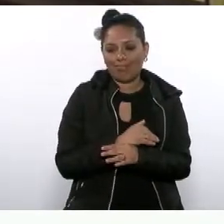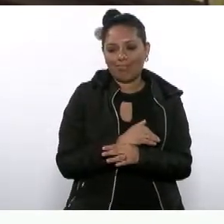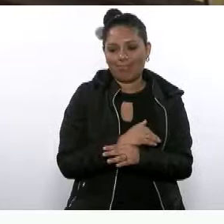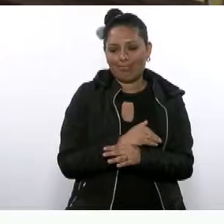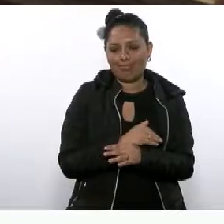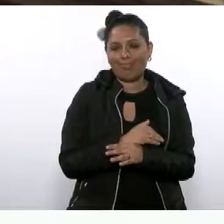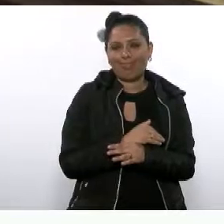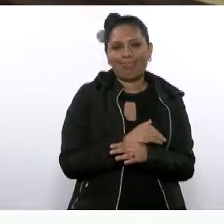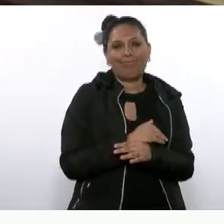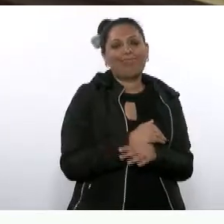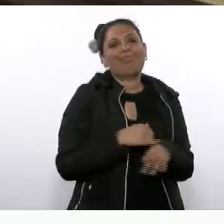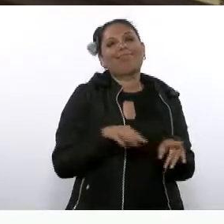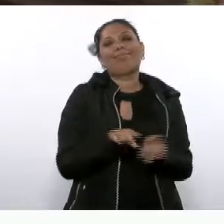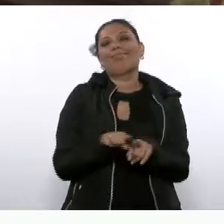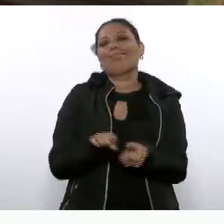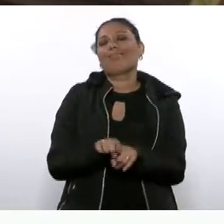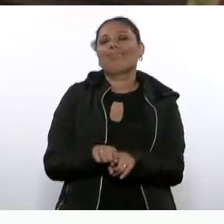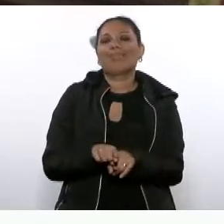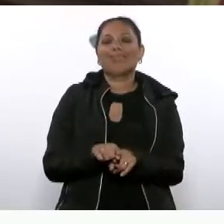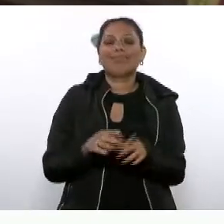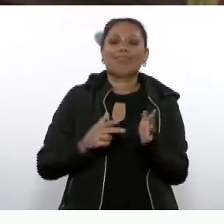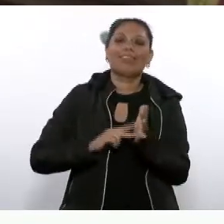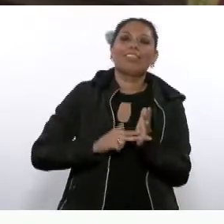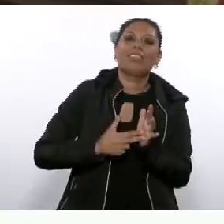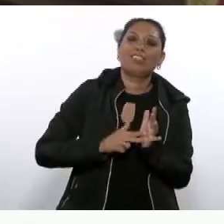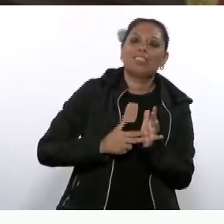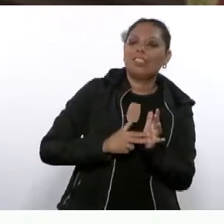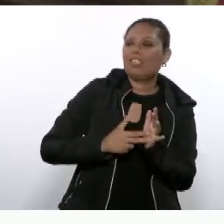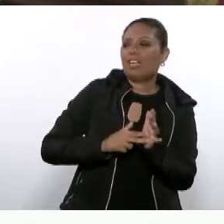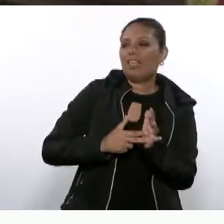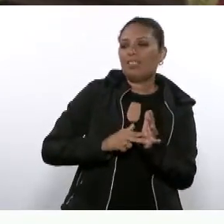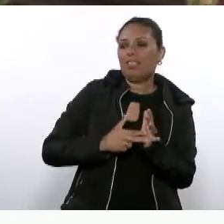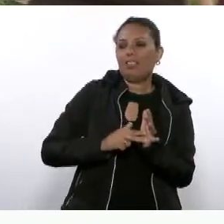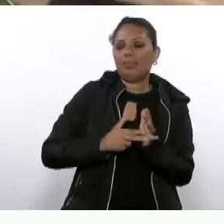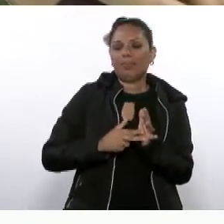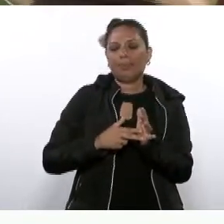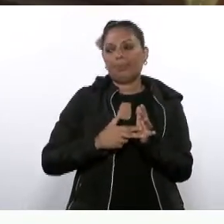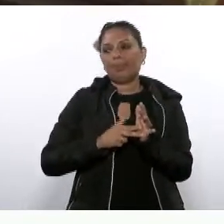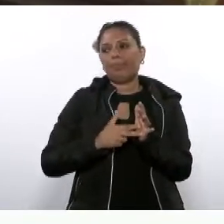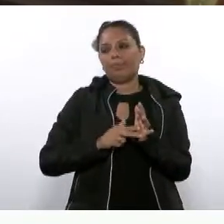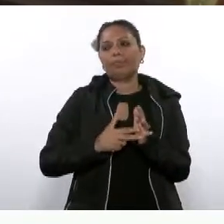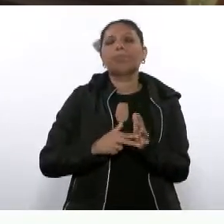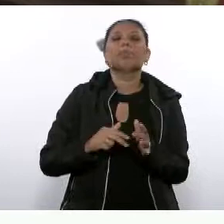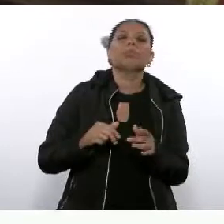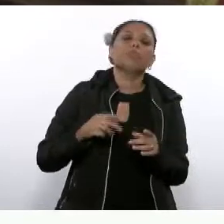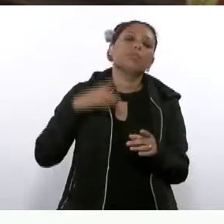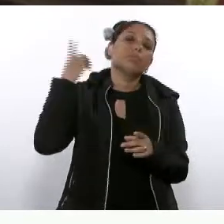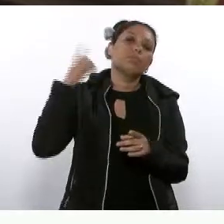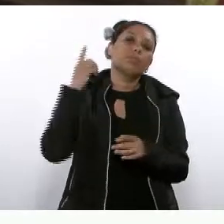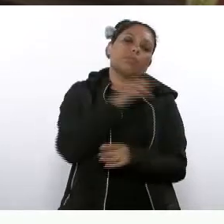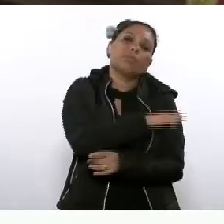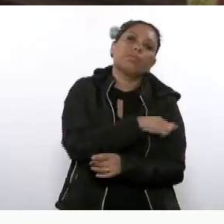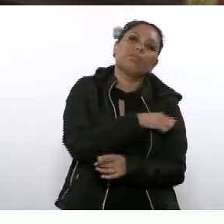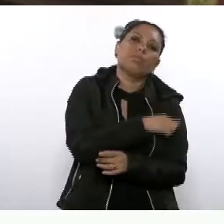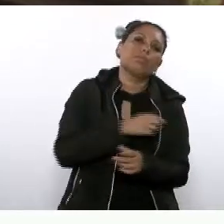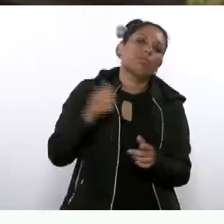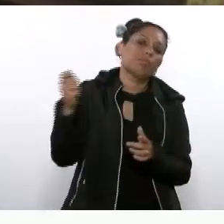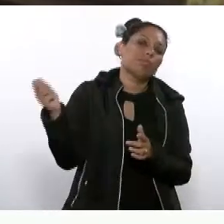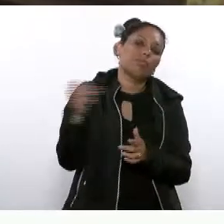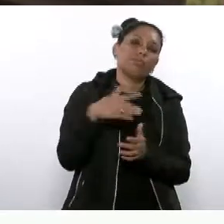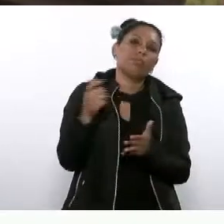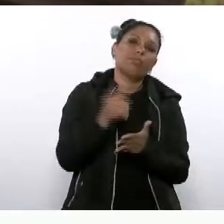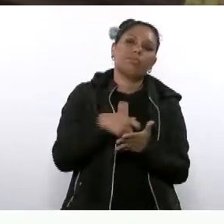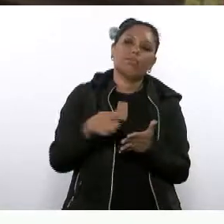redação incorporando o movimento sindical, feito pela deputada enfermeira Rejane, uma nova redação,